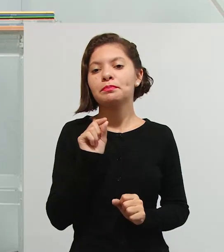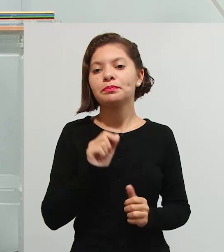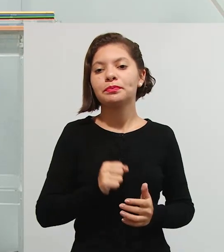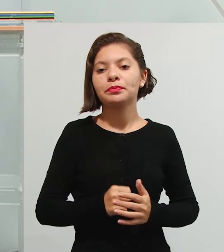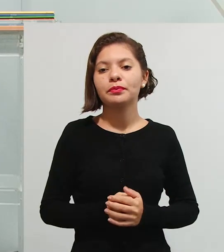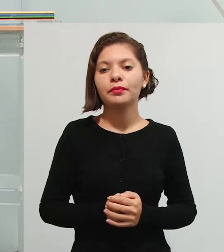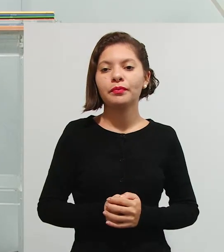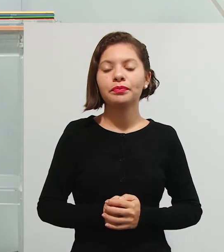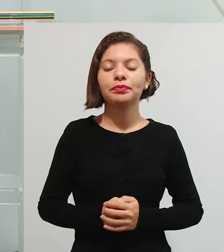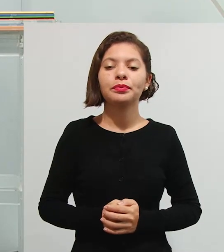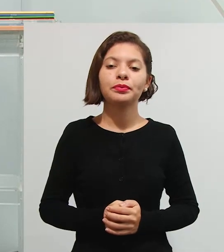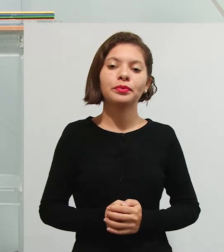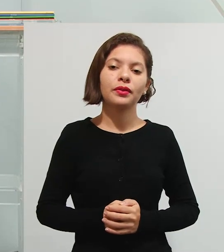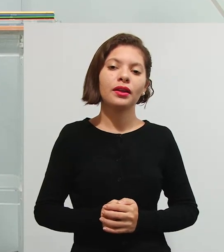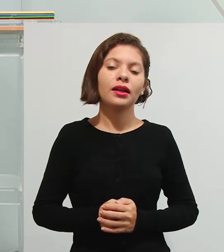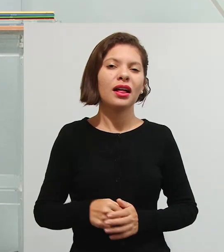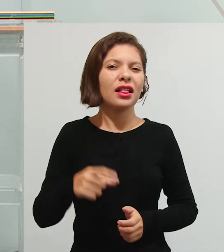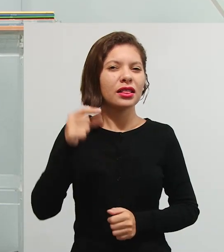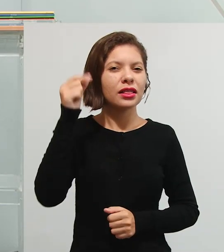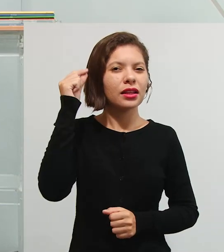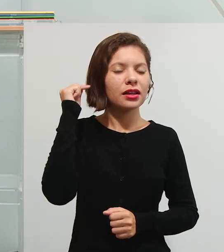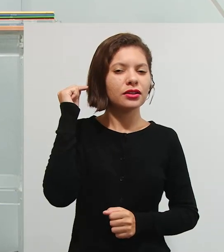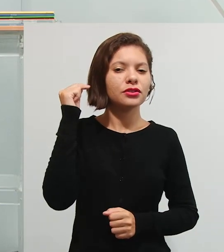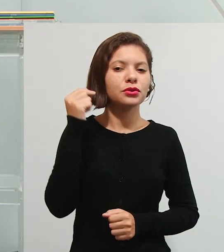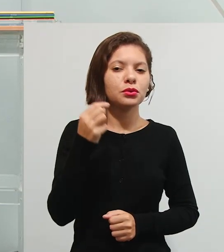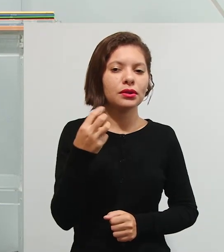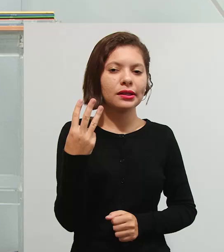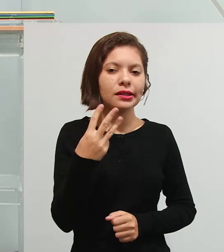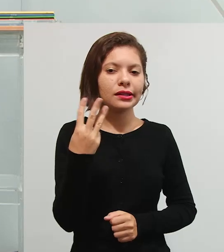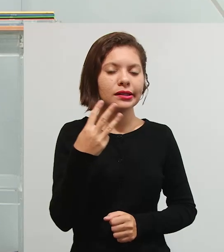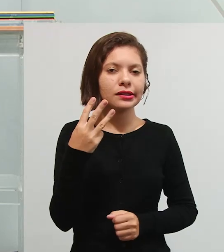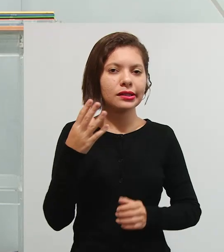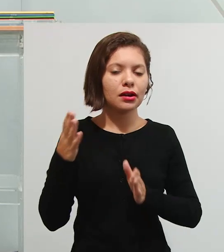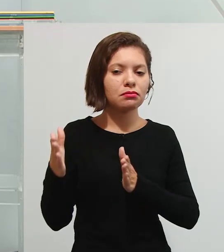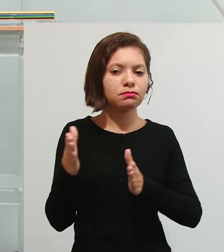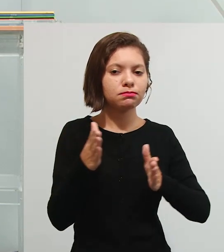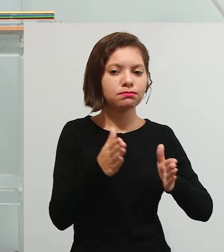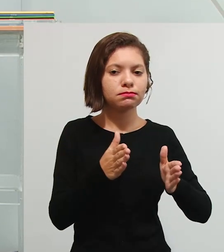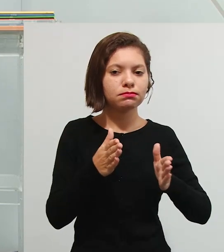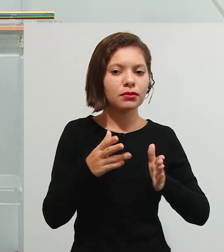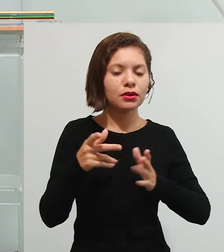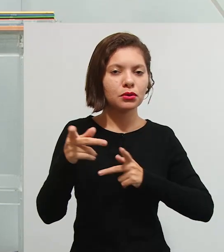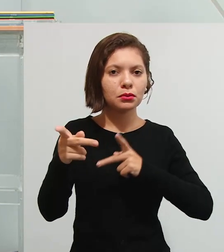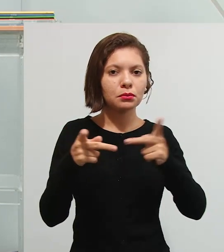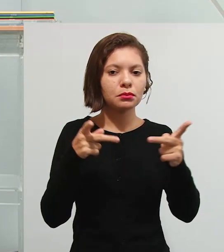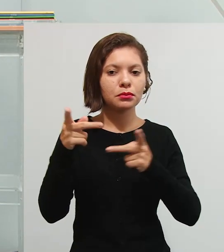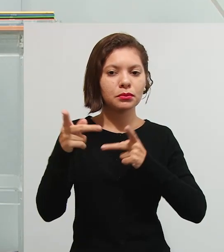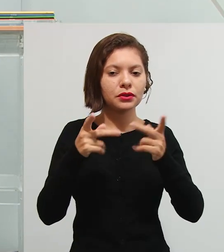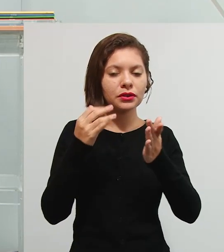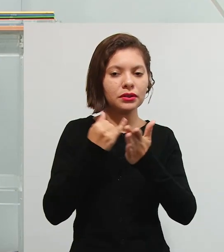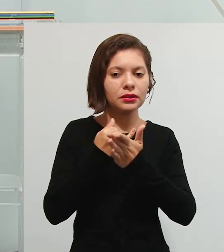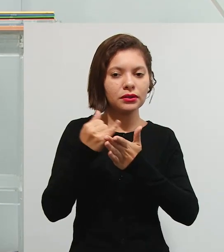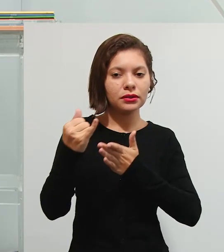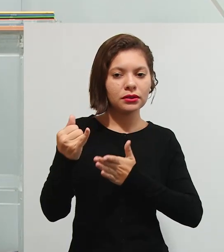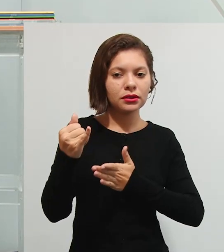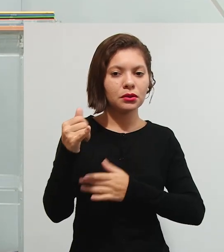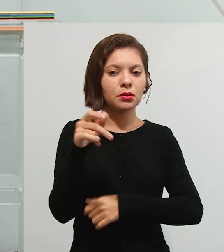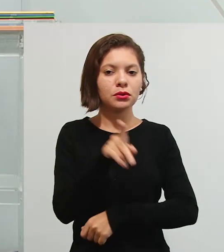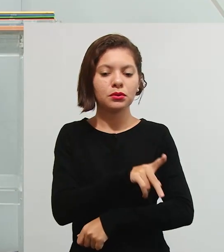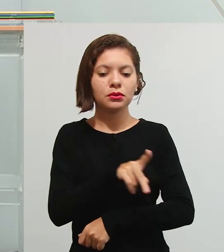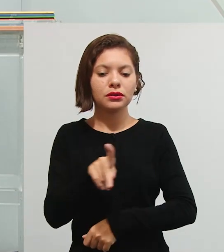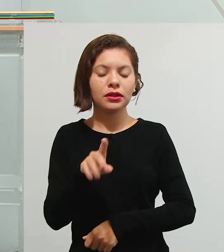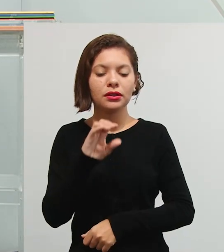o terceiro semestre, desde o terceiro período, no projeto de iniciação à docência ou nos projetos de iniciação